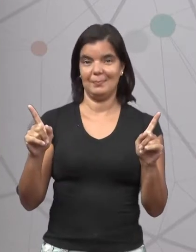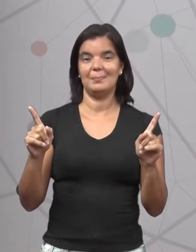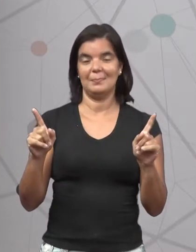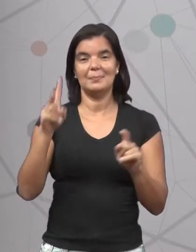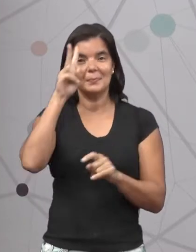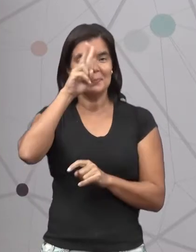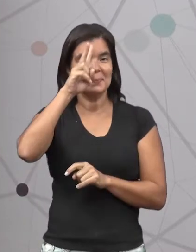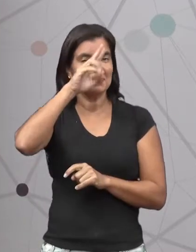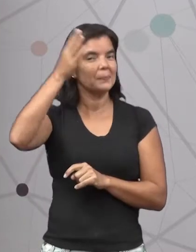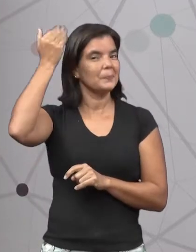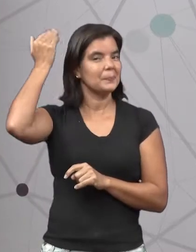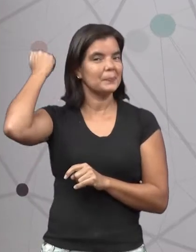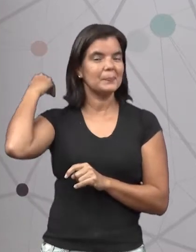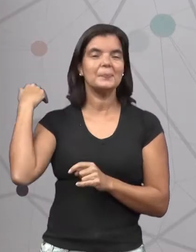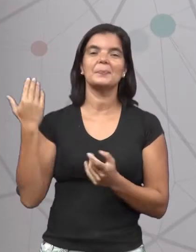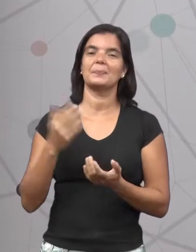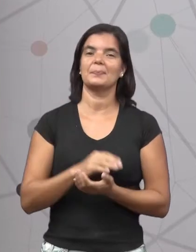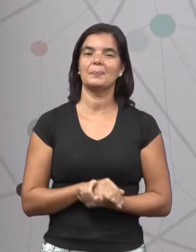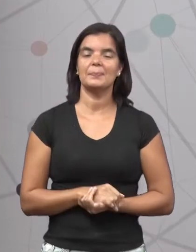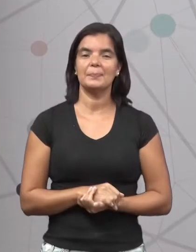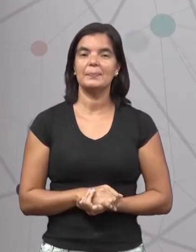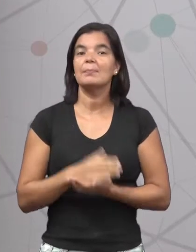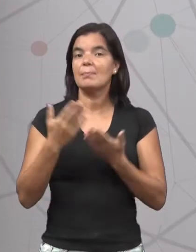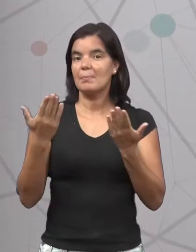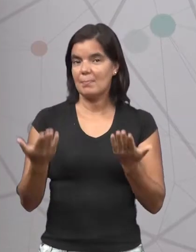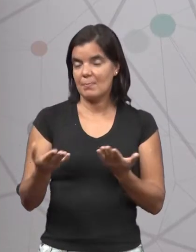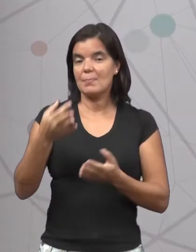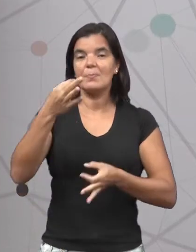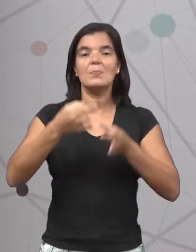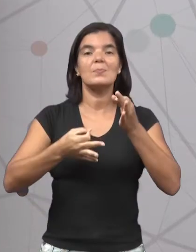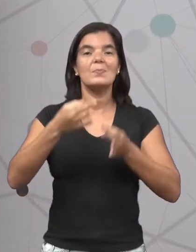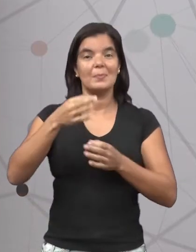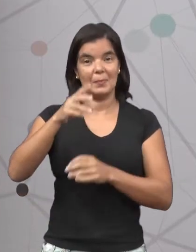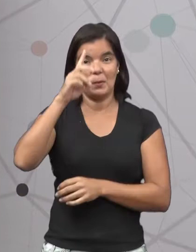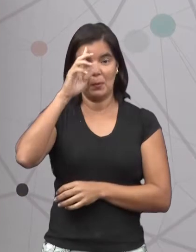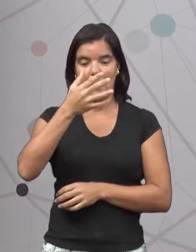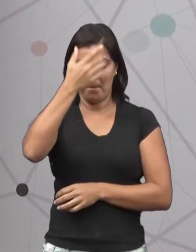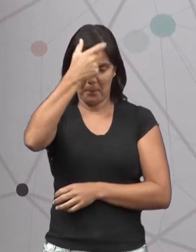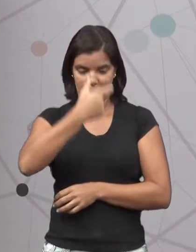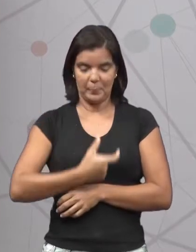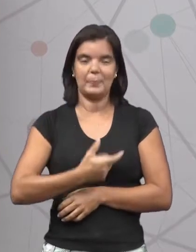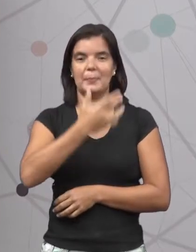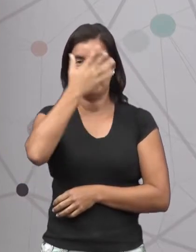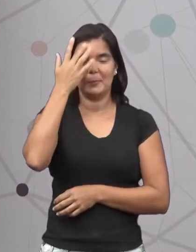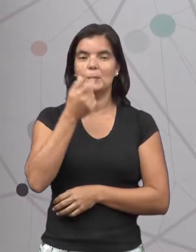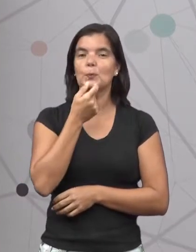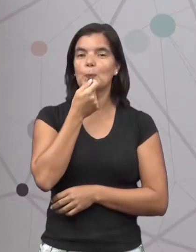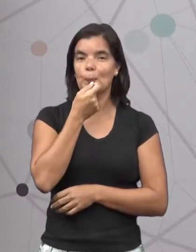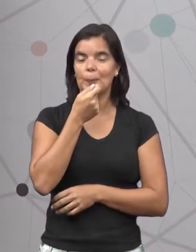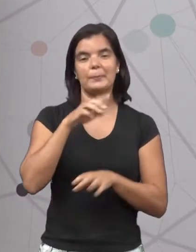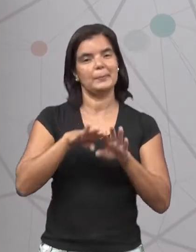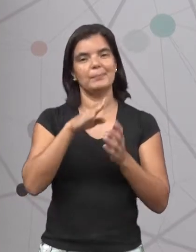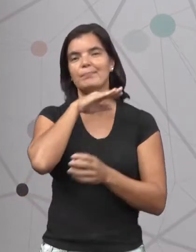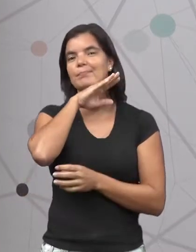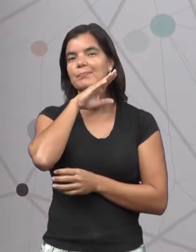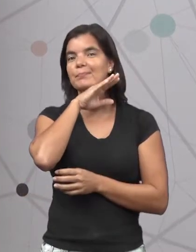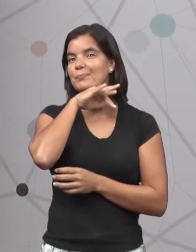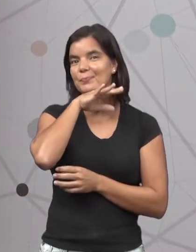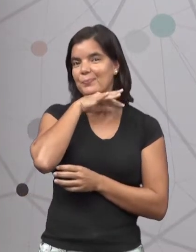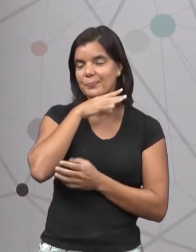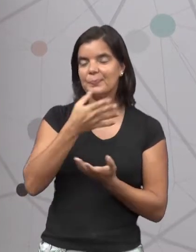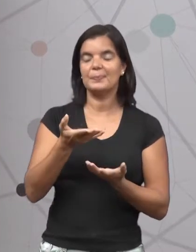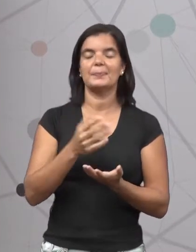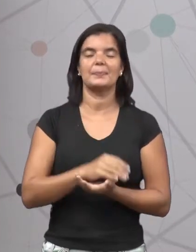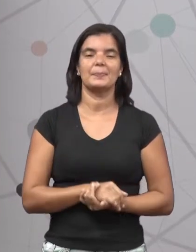da história da lebre e a tartaruga. Esse é um juiz em pessoa e não em animal, em forma